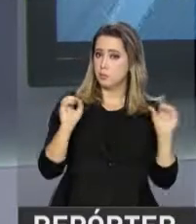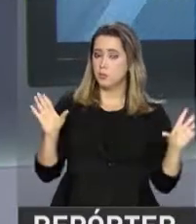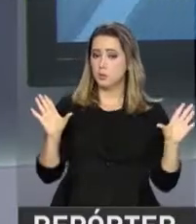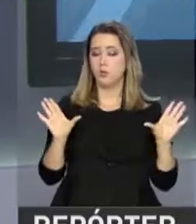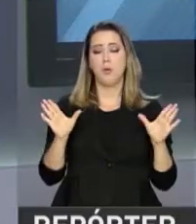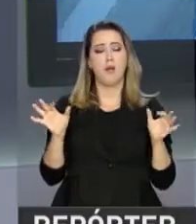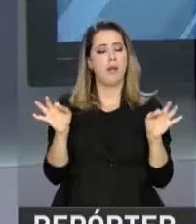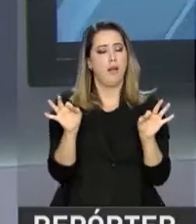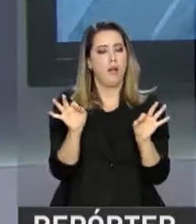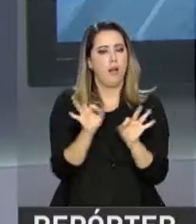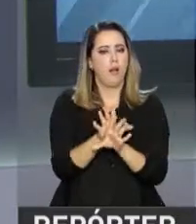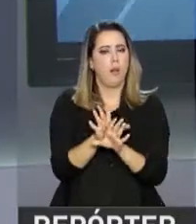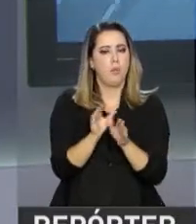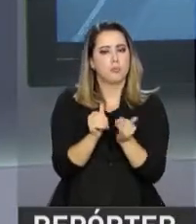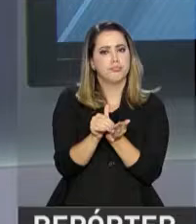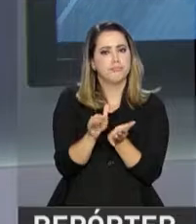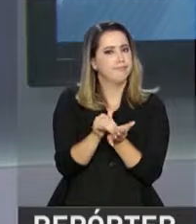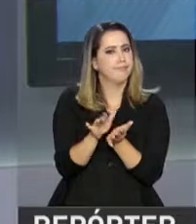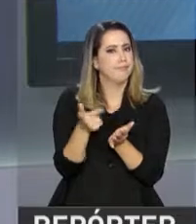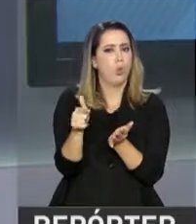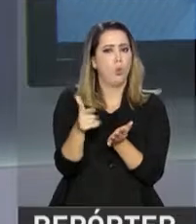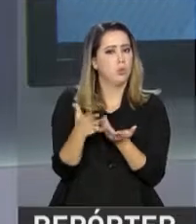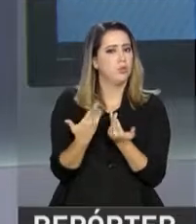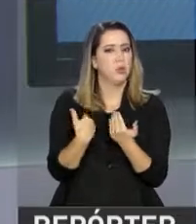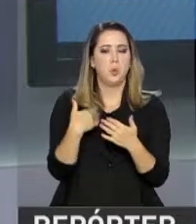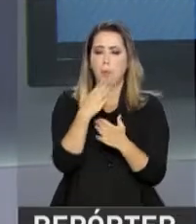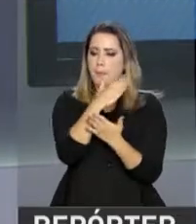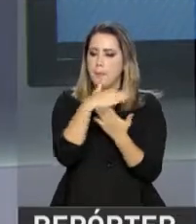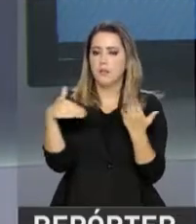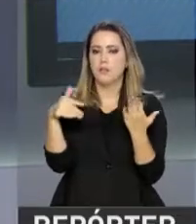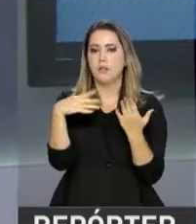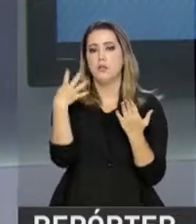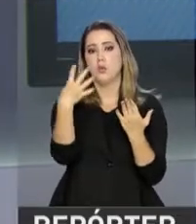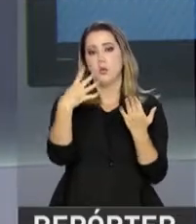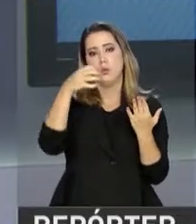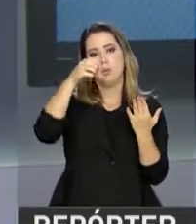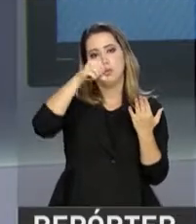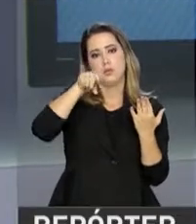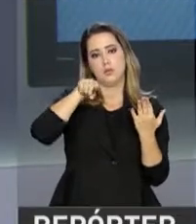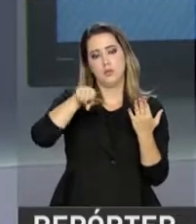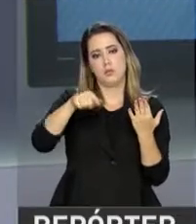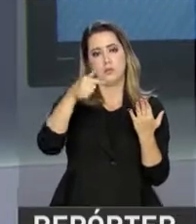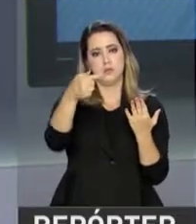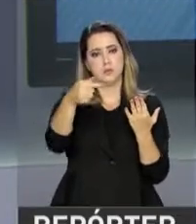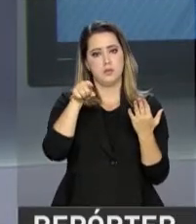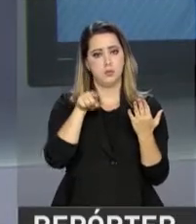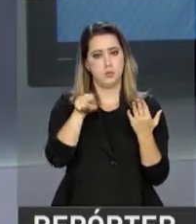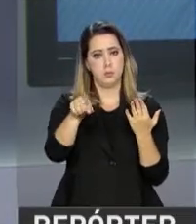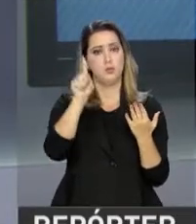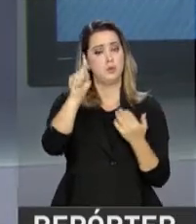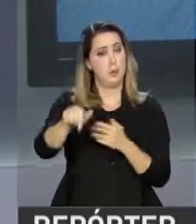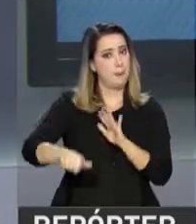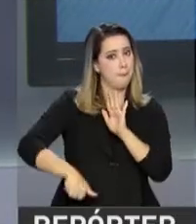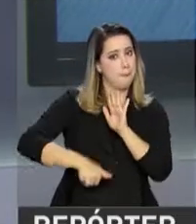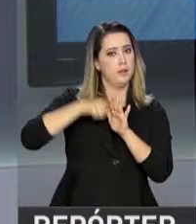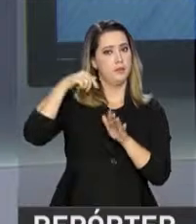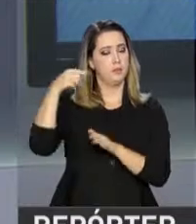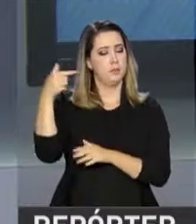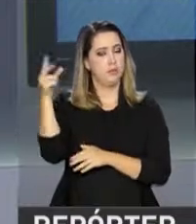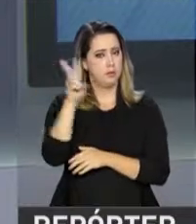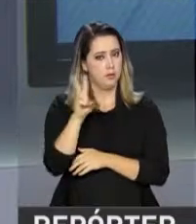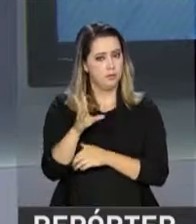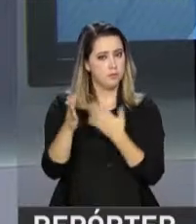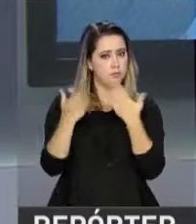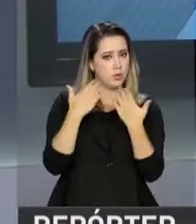outubro o índice ficou praticamente sobre a linha divisória em 49,7 pontos é a primeira vez desde novembro de